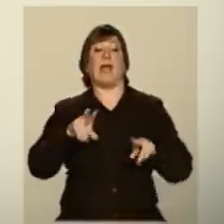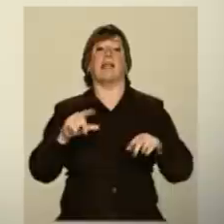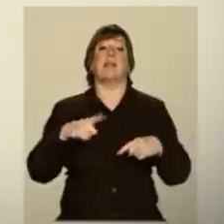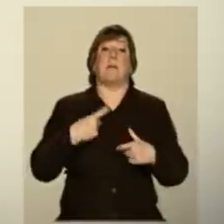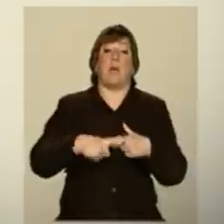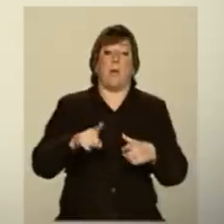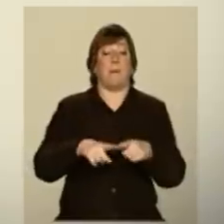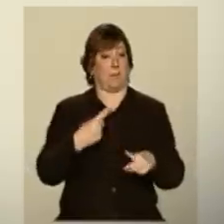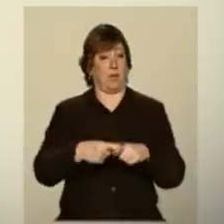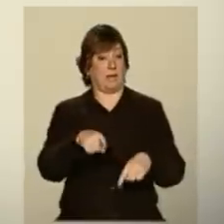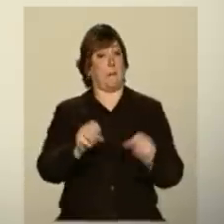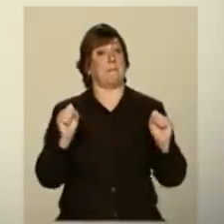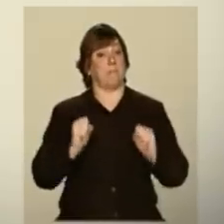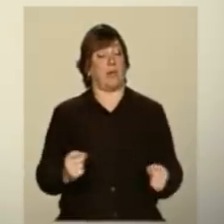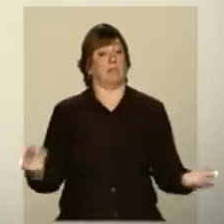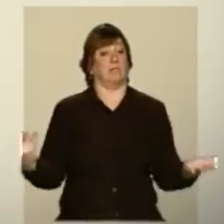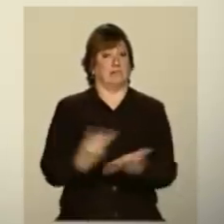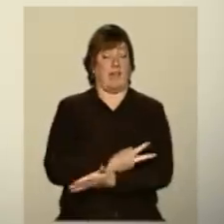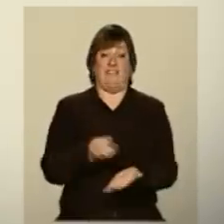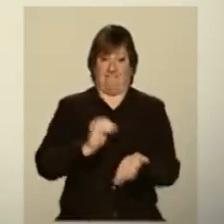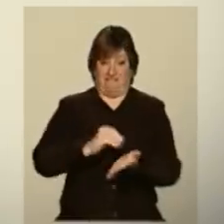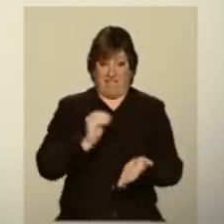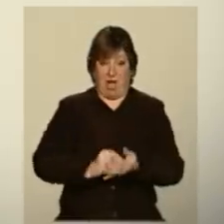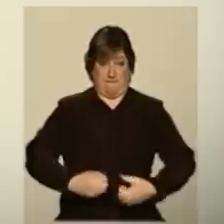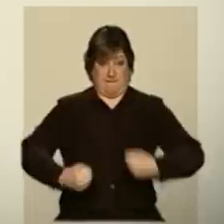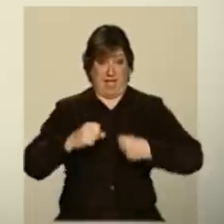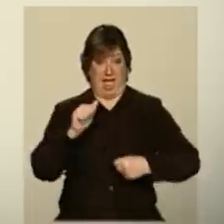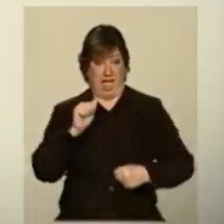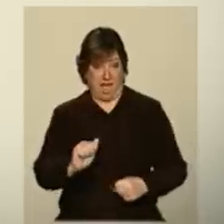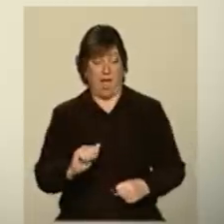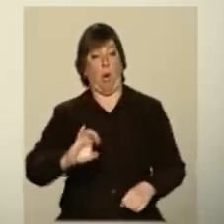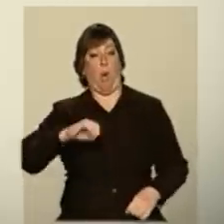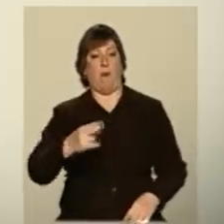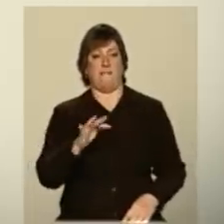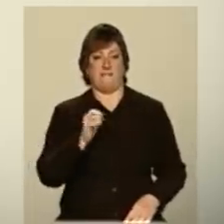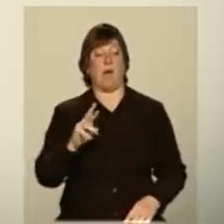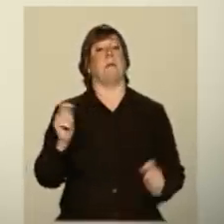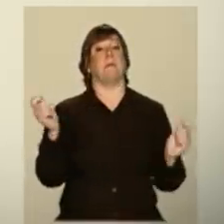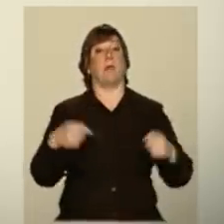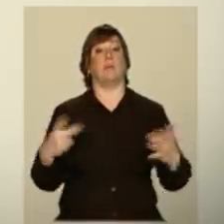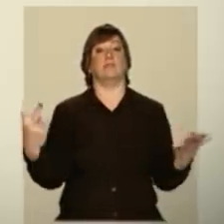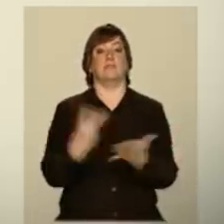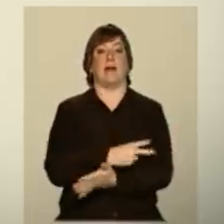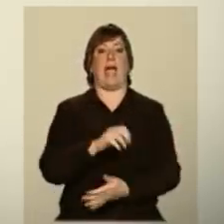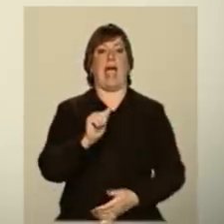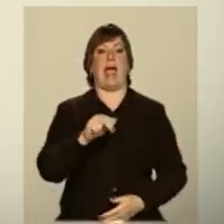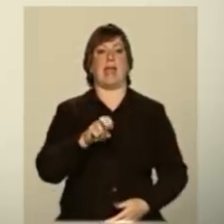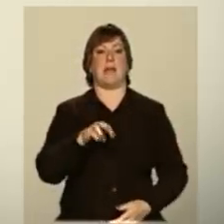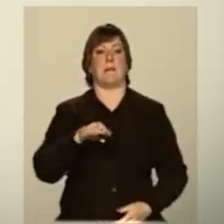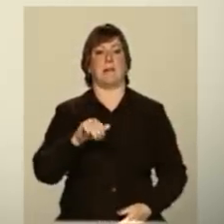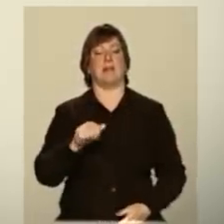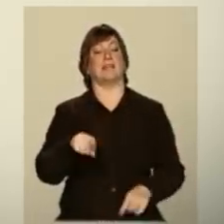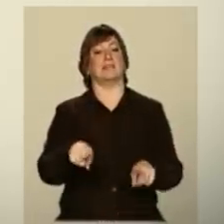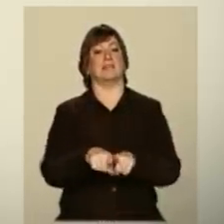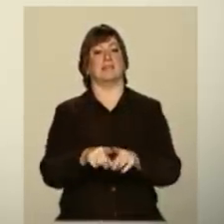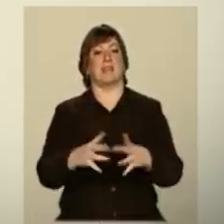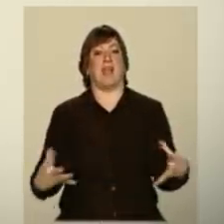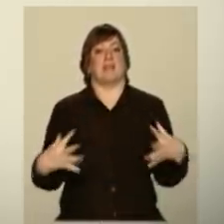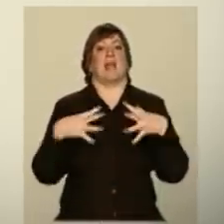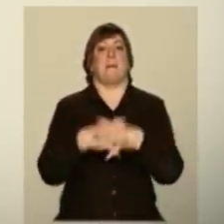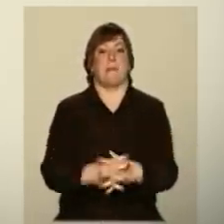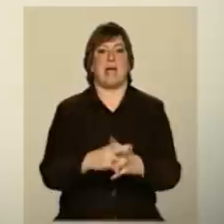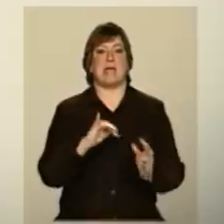e de vitamina A Luciano é muito preocupante porque pode causar anemia e aumentar o risco de